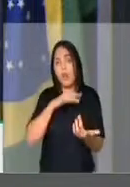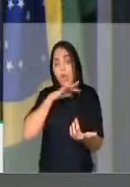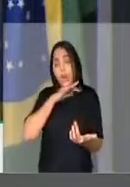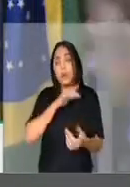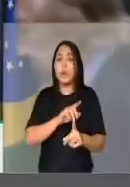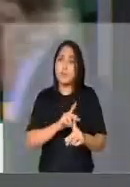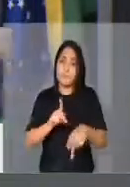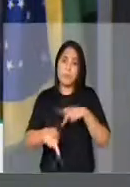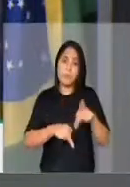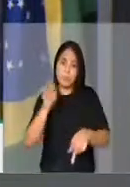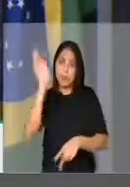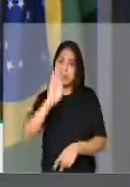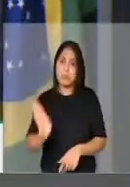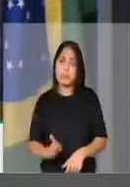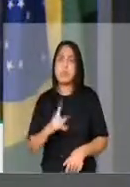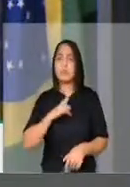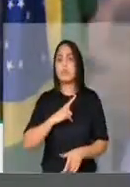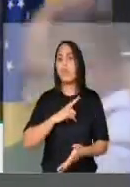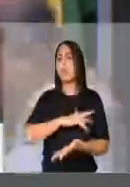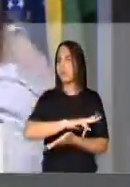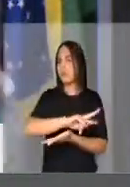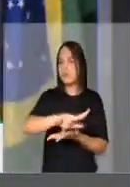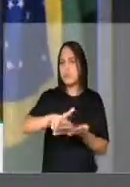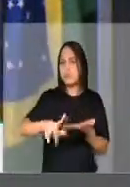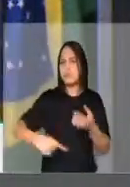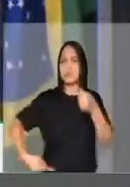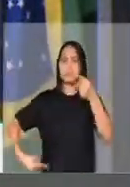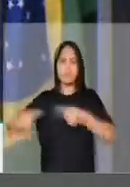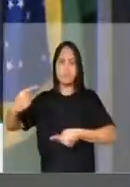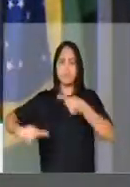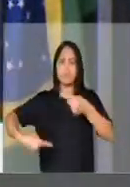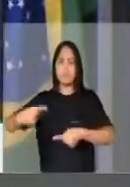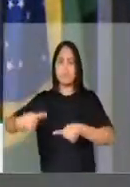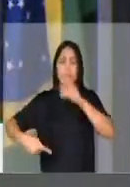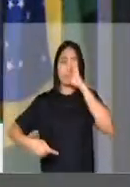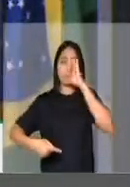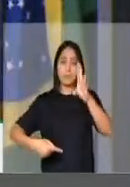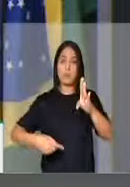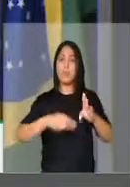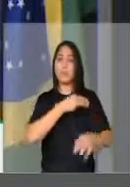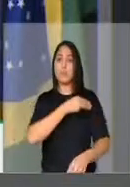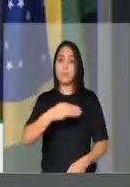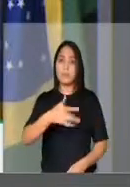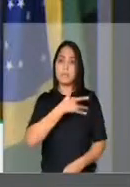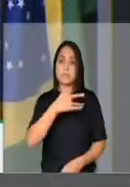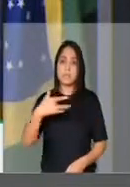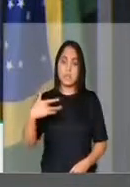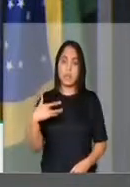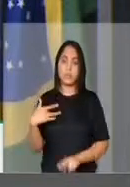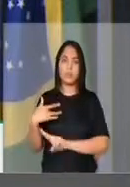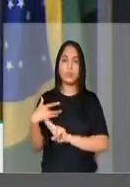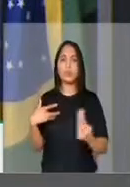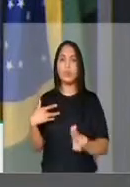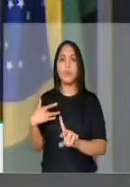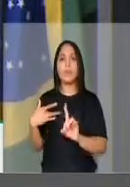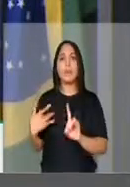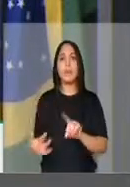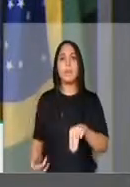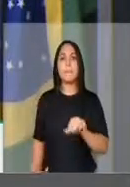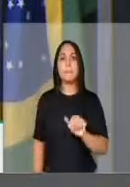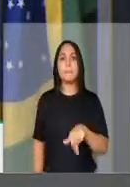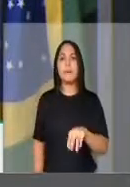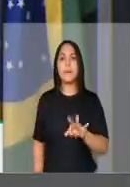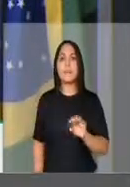que fizemos com vários parlamentares inclusive o atual ministro da saúde e deputado mandetta